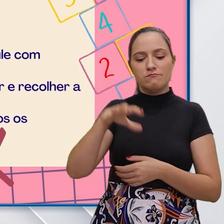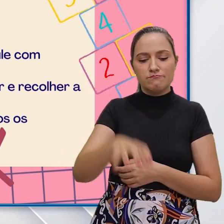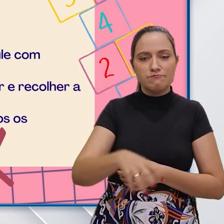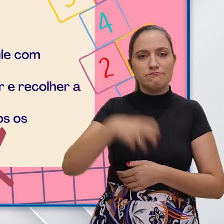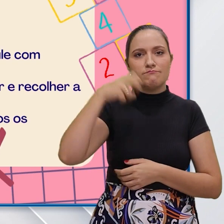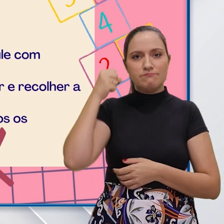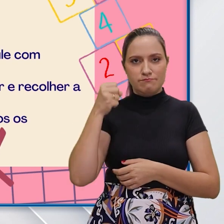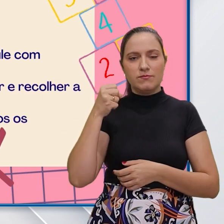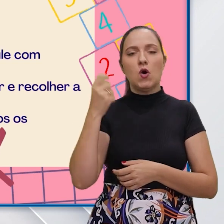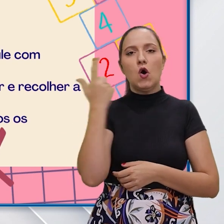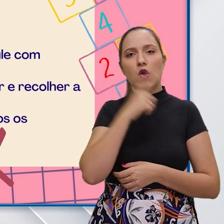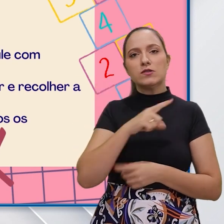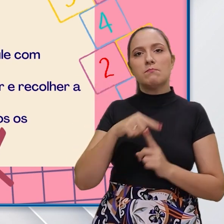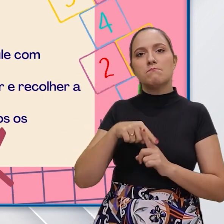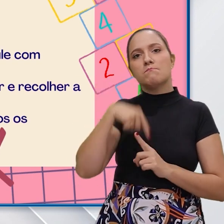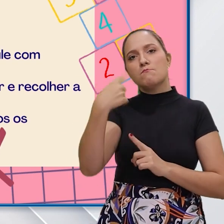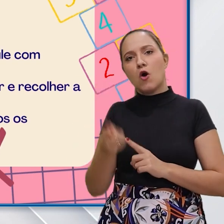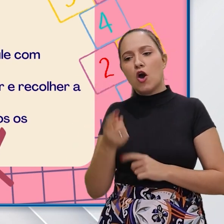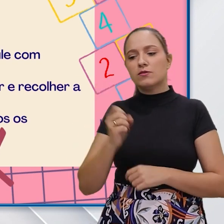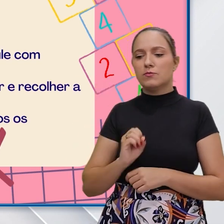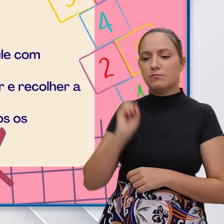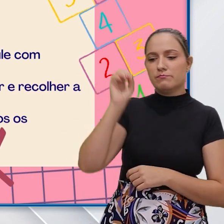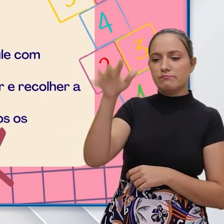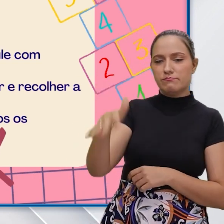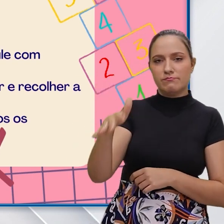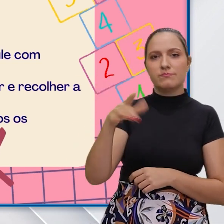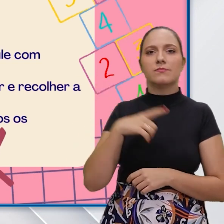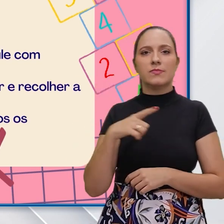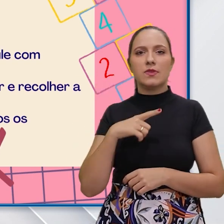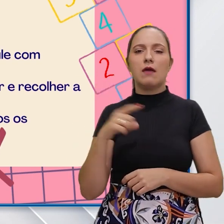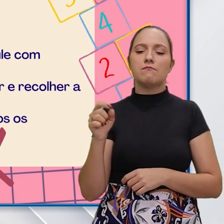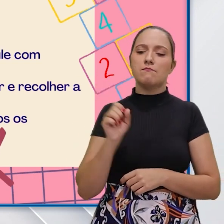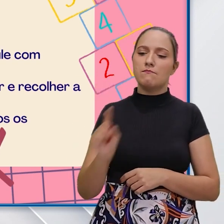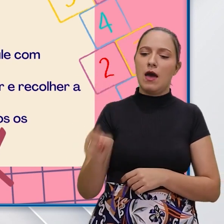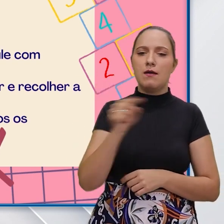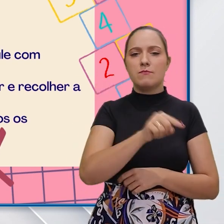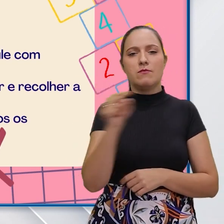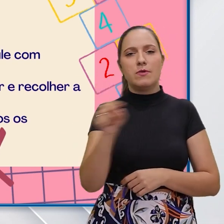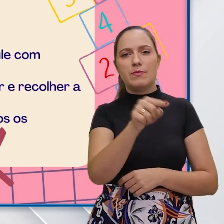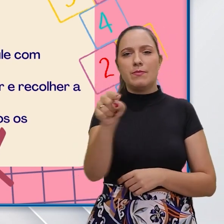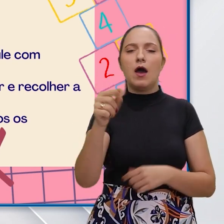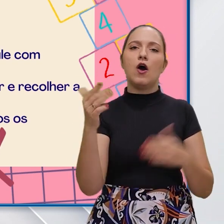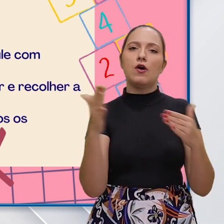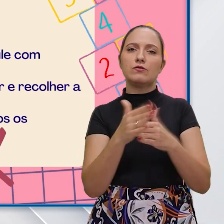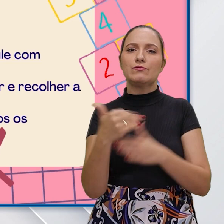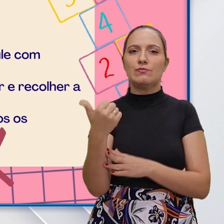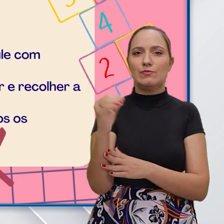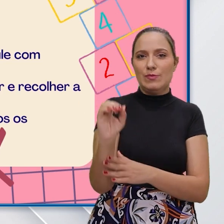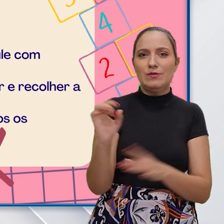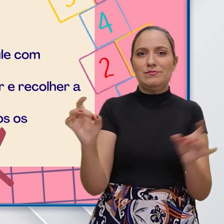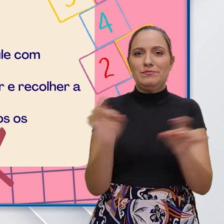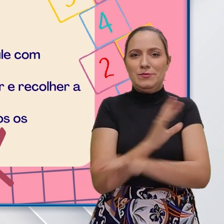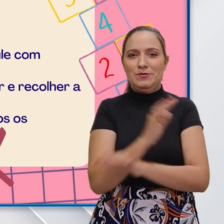Lance a pedrinha nos quadrados subsequentes, até terminar todos os